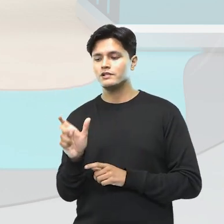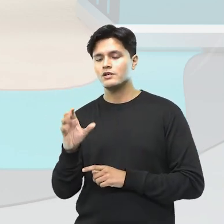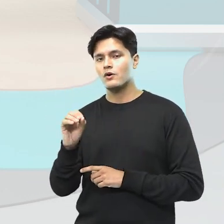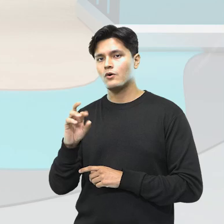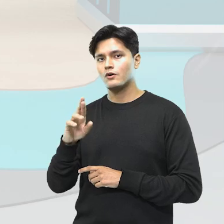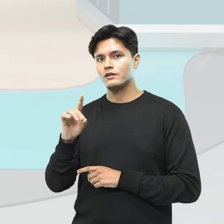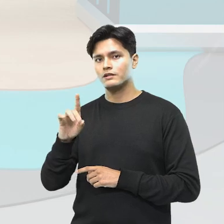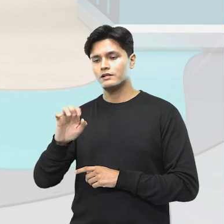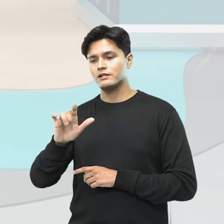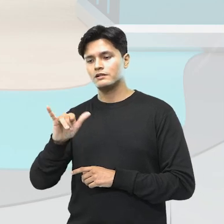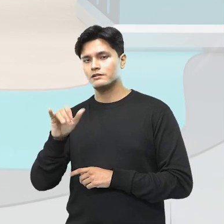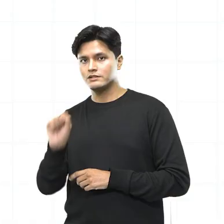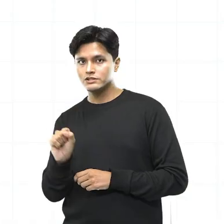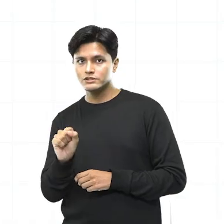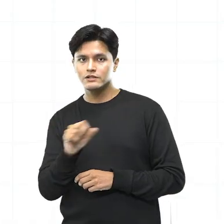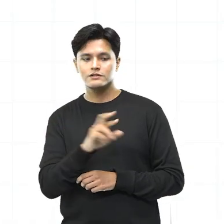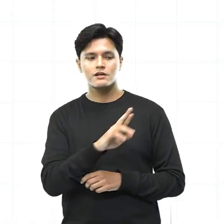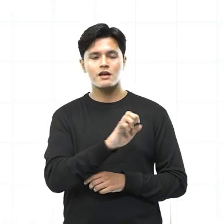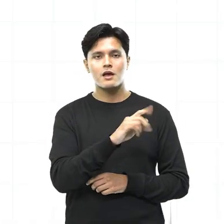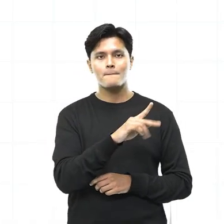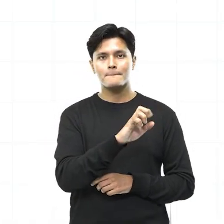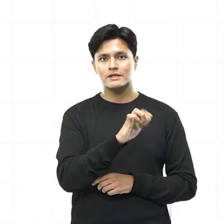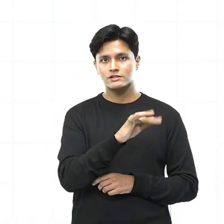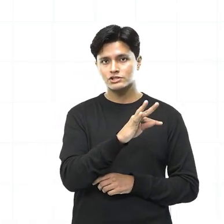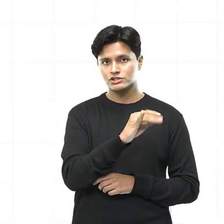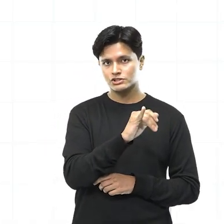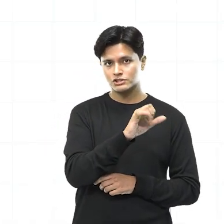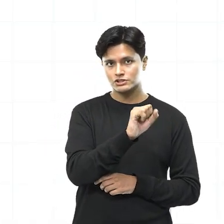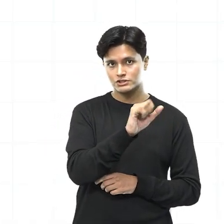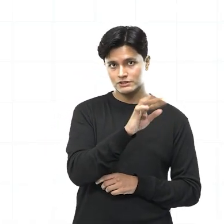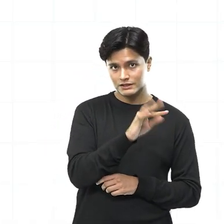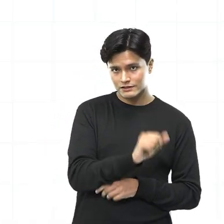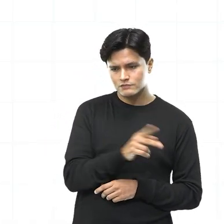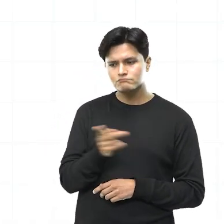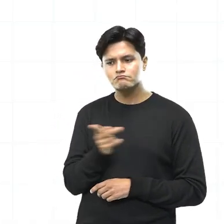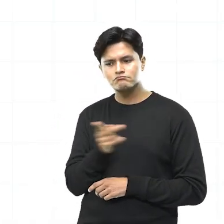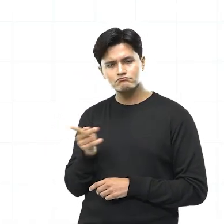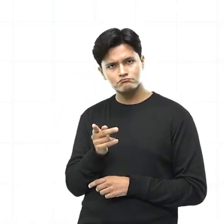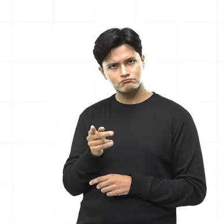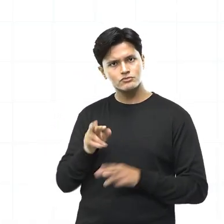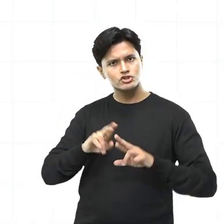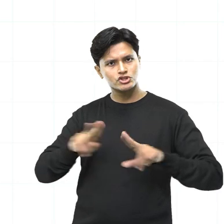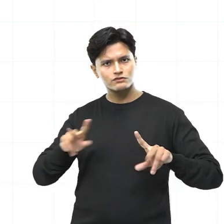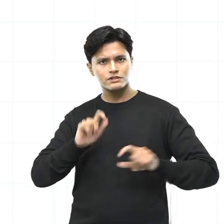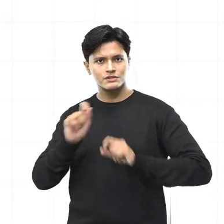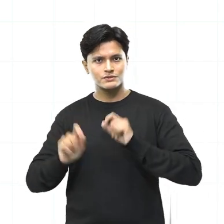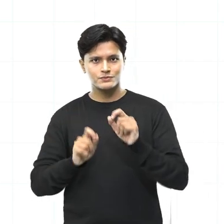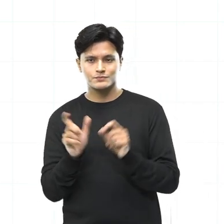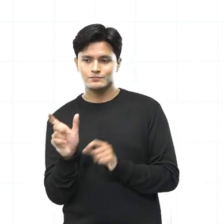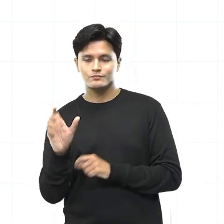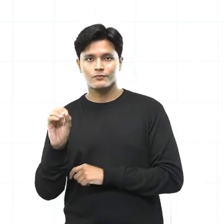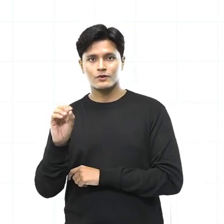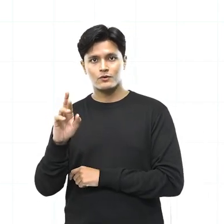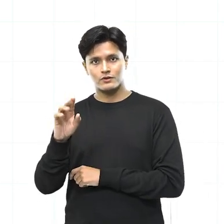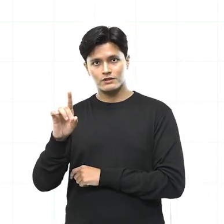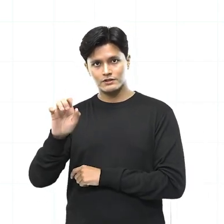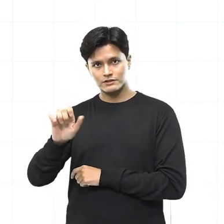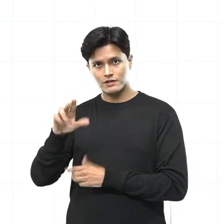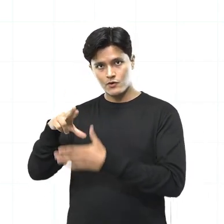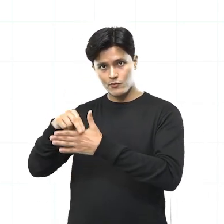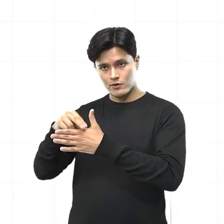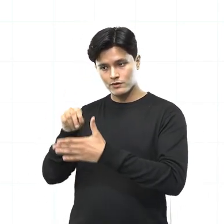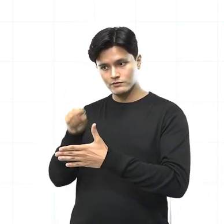cordelista e repentista. Vejam só, o cordel feito pelos cordelistas é escrito